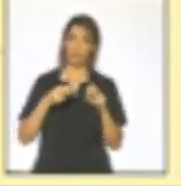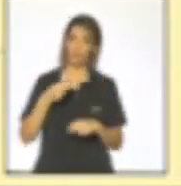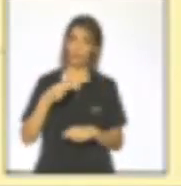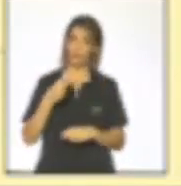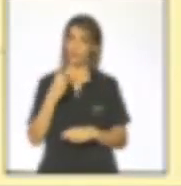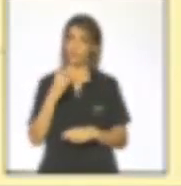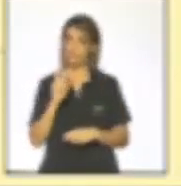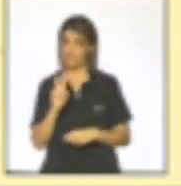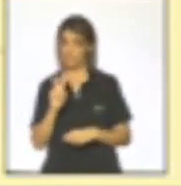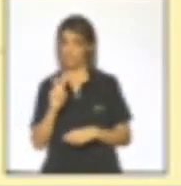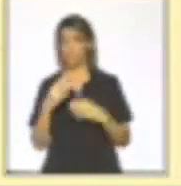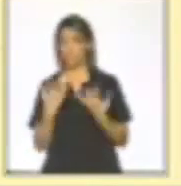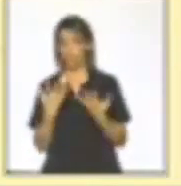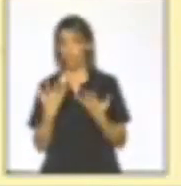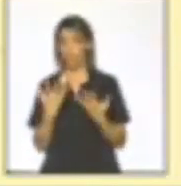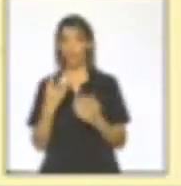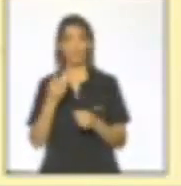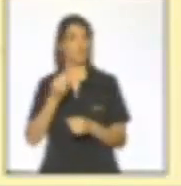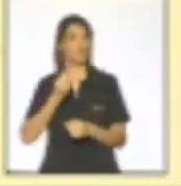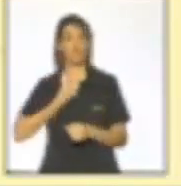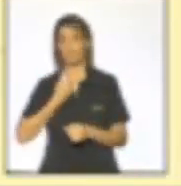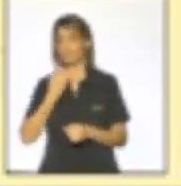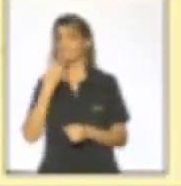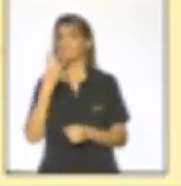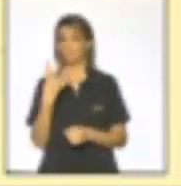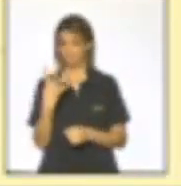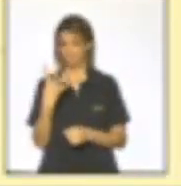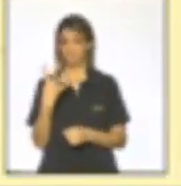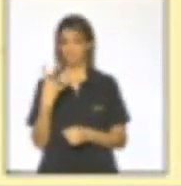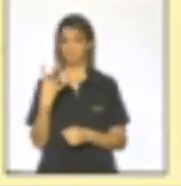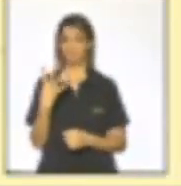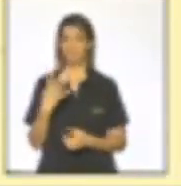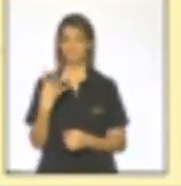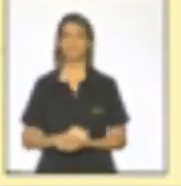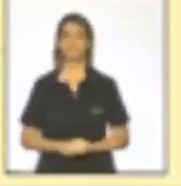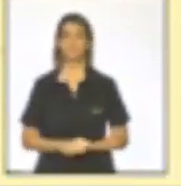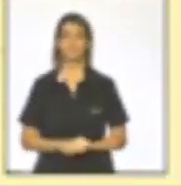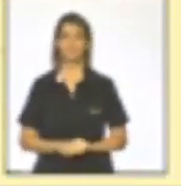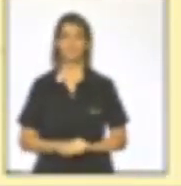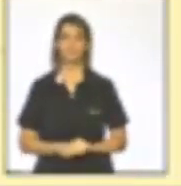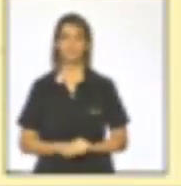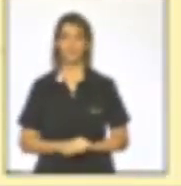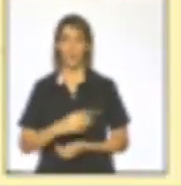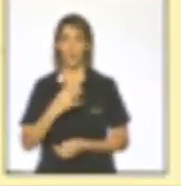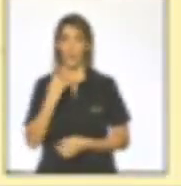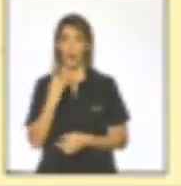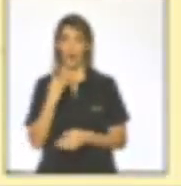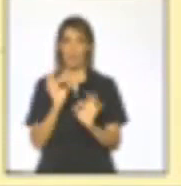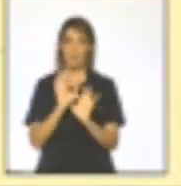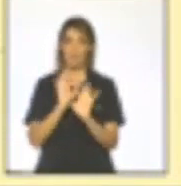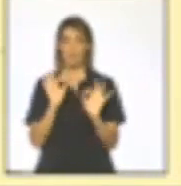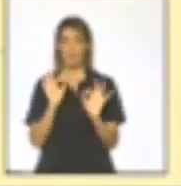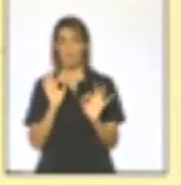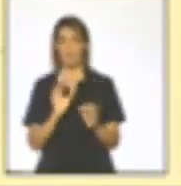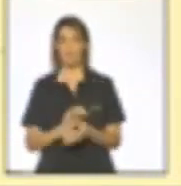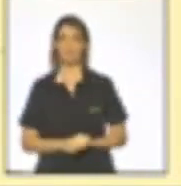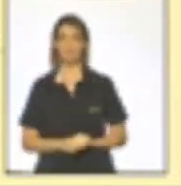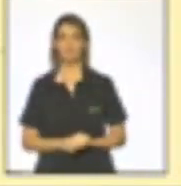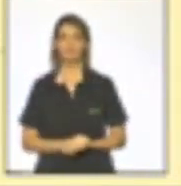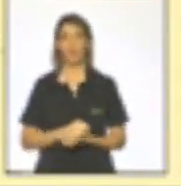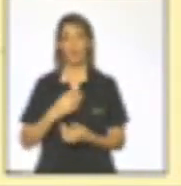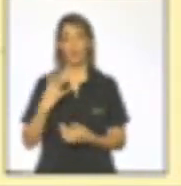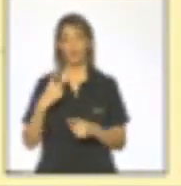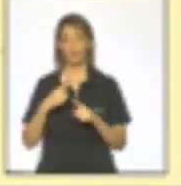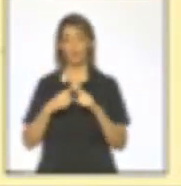Então é o 4. Ó, 4 tá ficando chique aqui, hein? 4